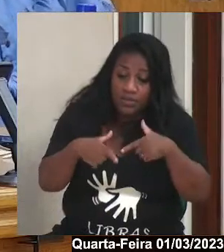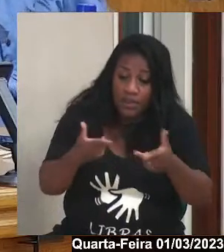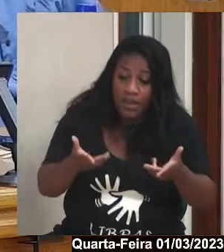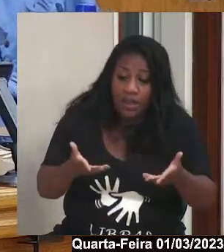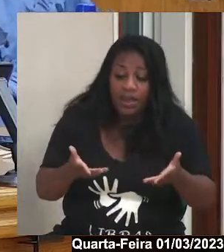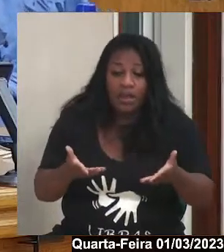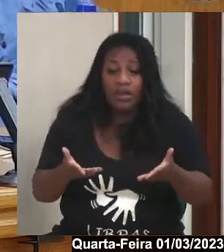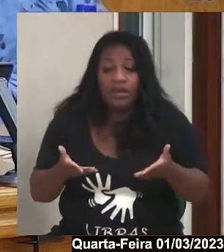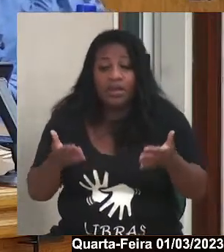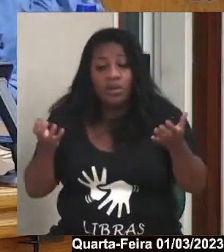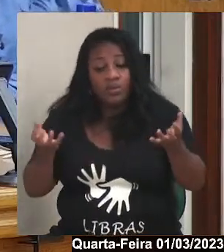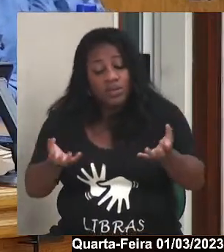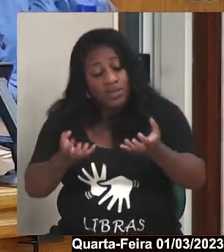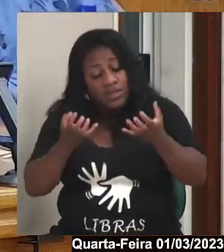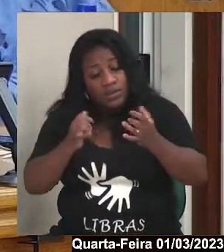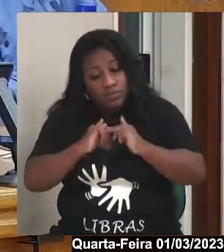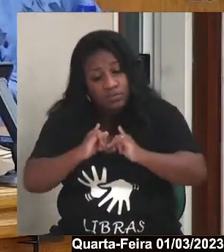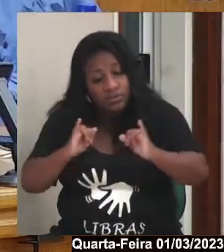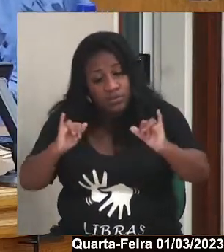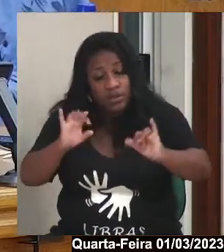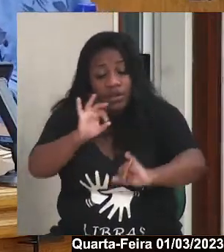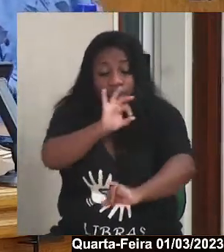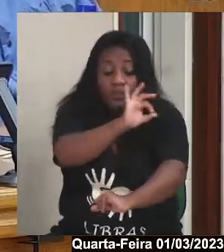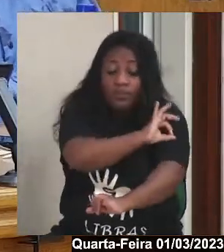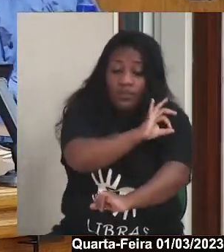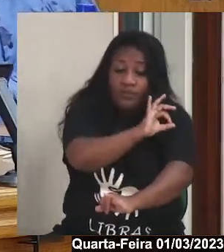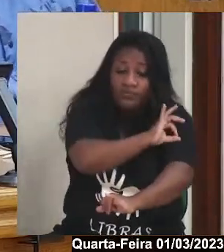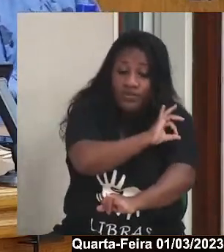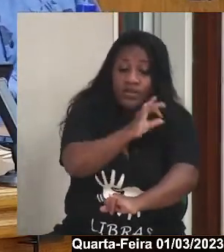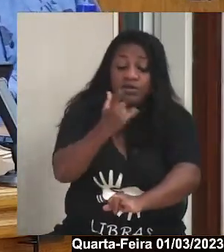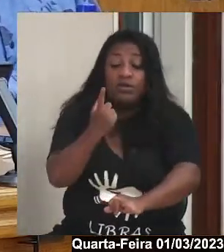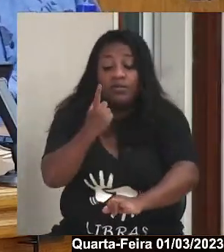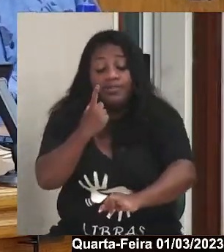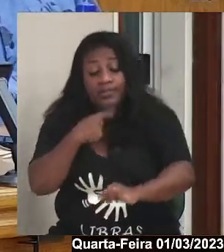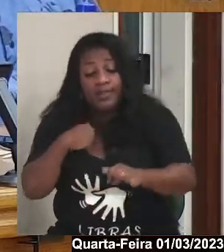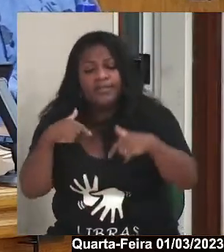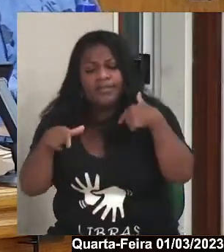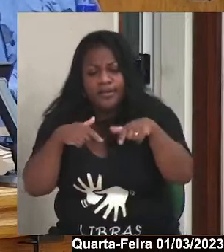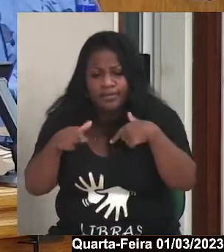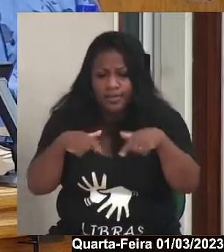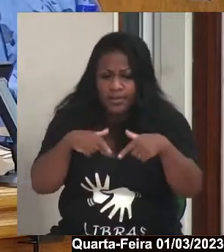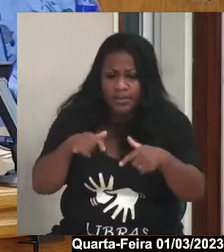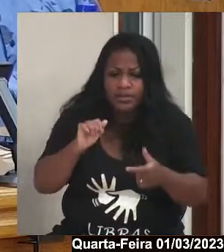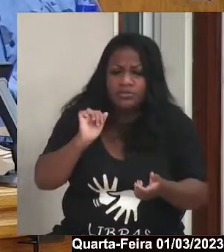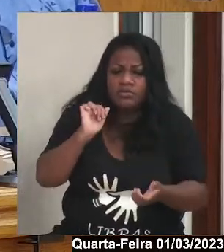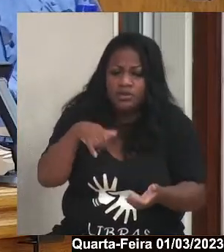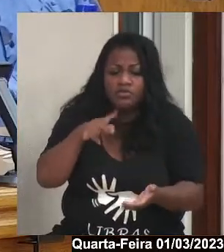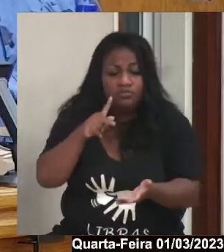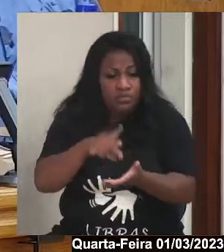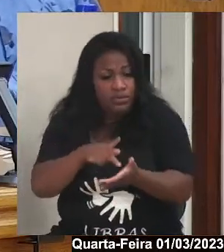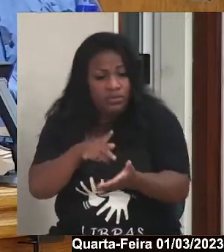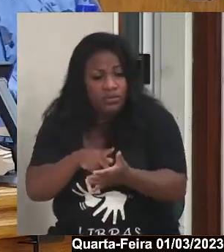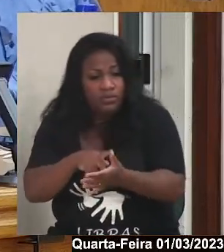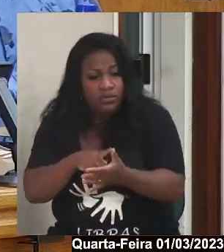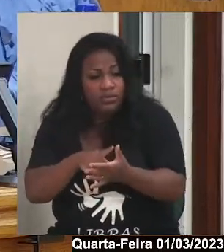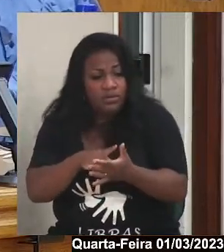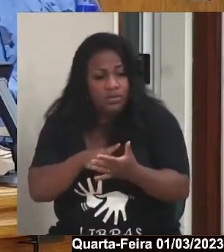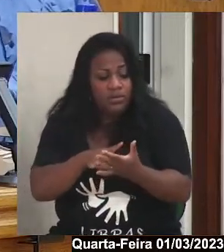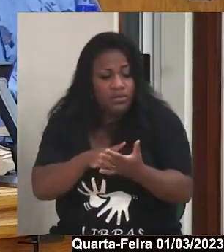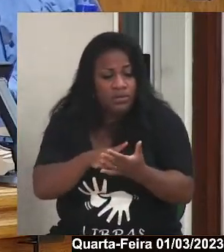vindo da oposição, não é uma briga pela saúde, é uma briga pelo poder. Aí você vai atacando aonde você achar que dá para